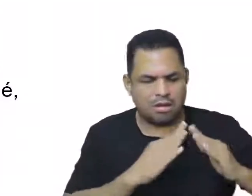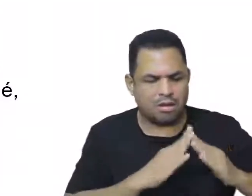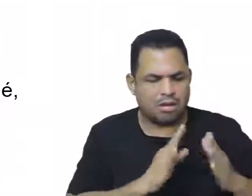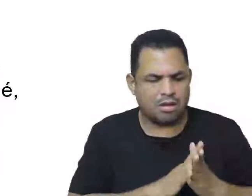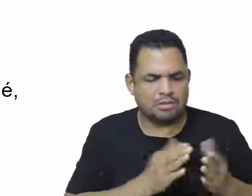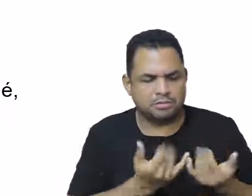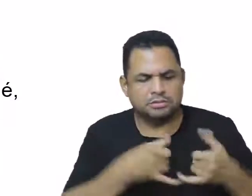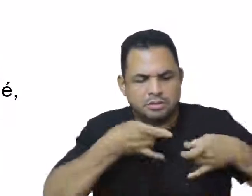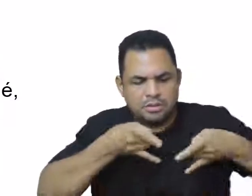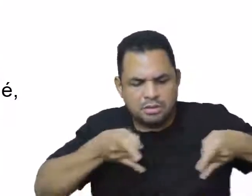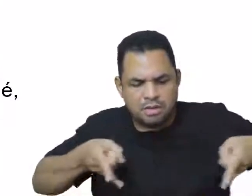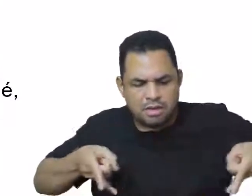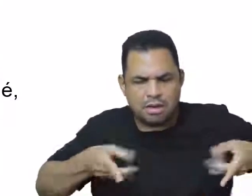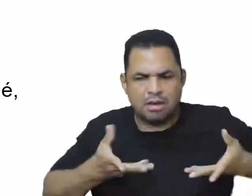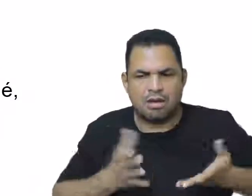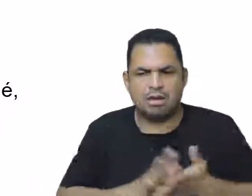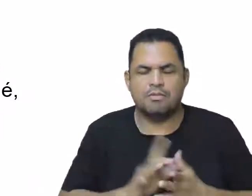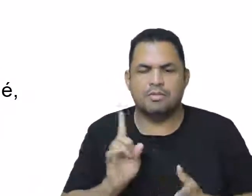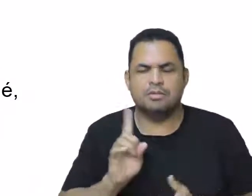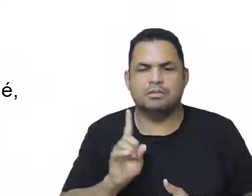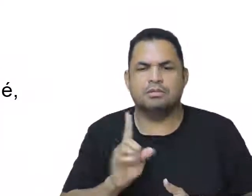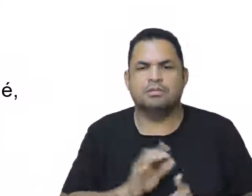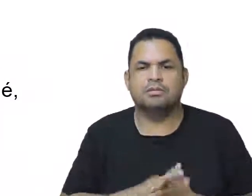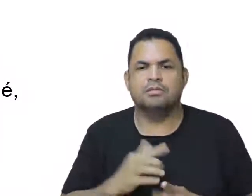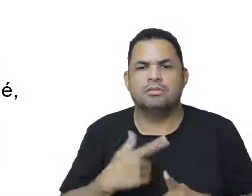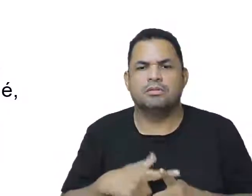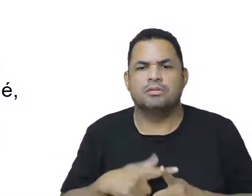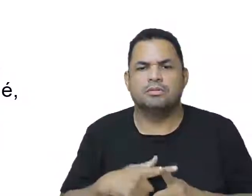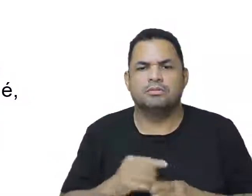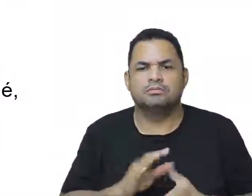você deita. Não, não é por causa disso, não. É porque o